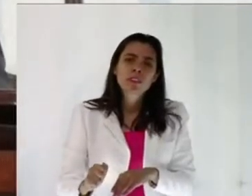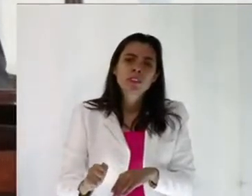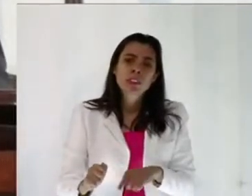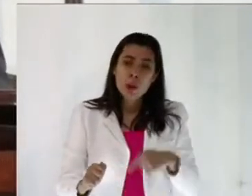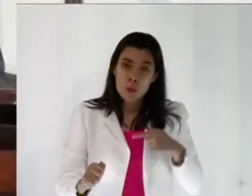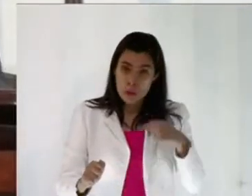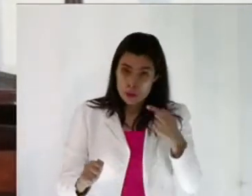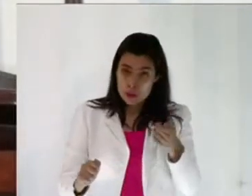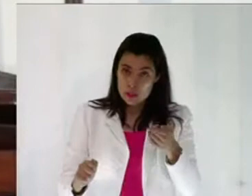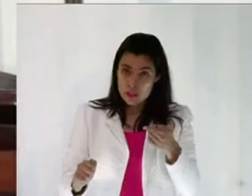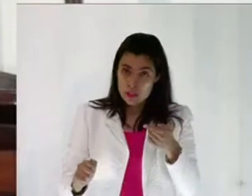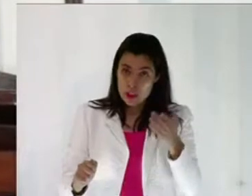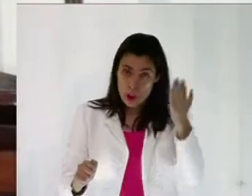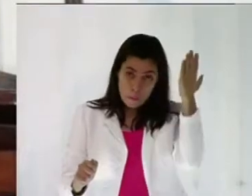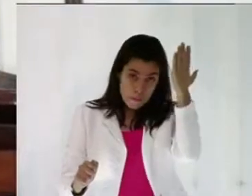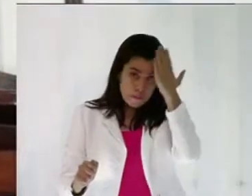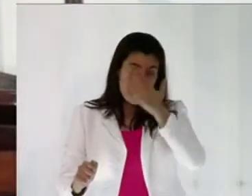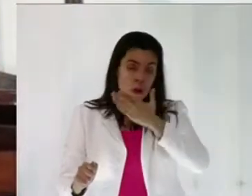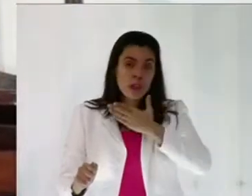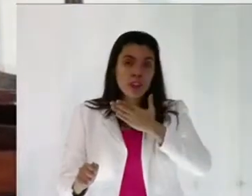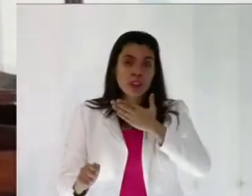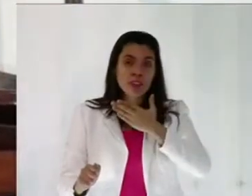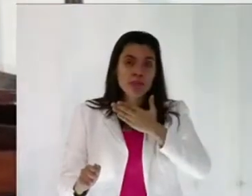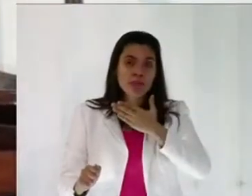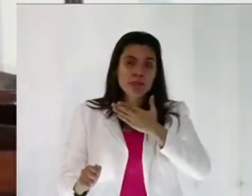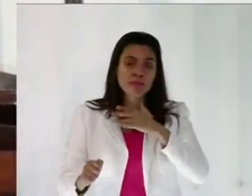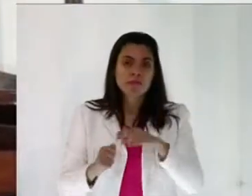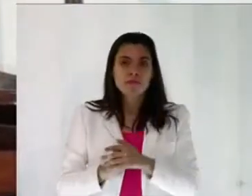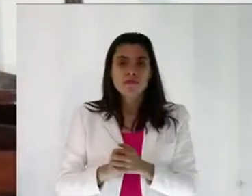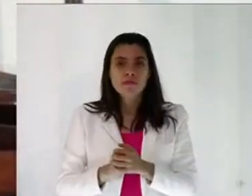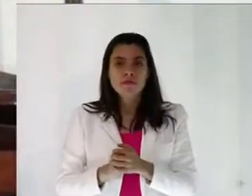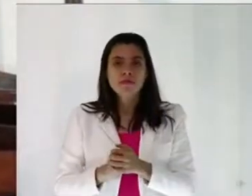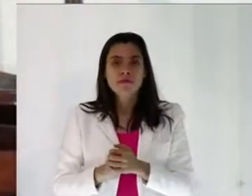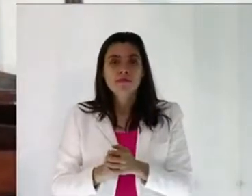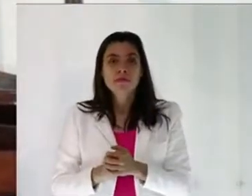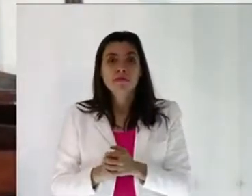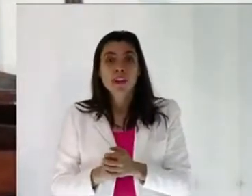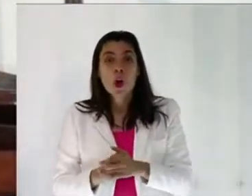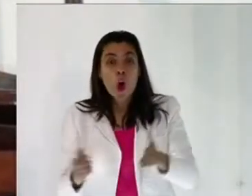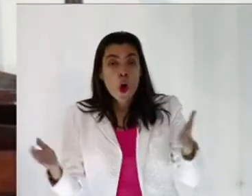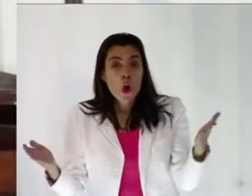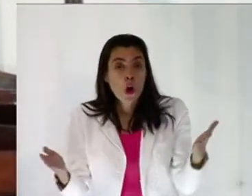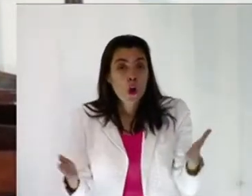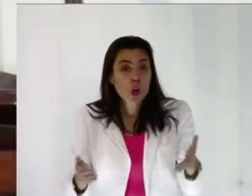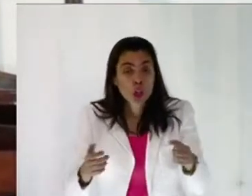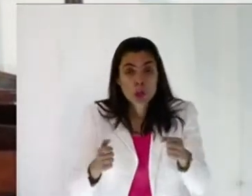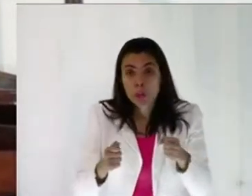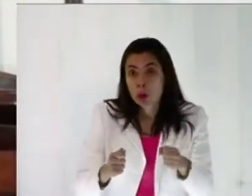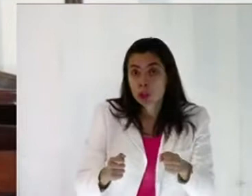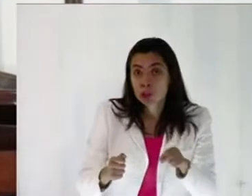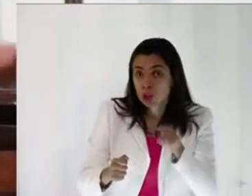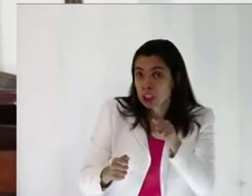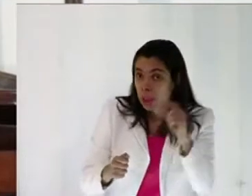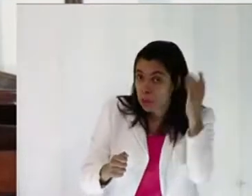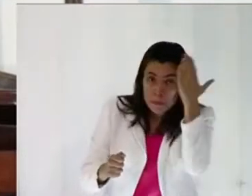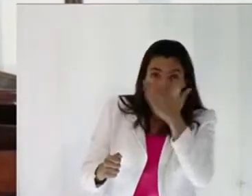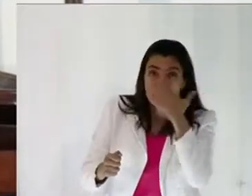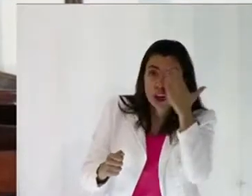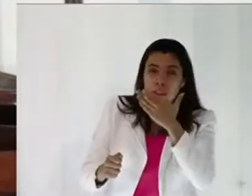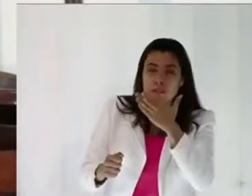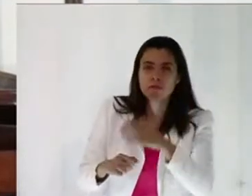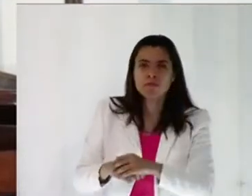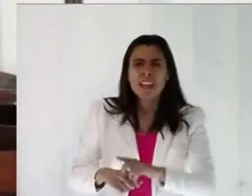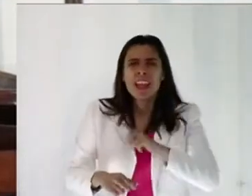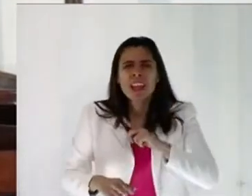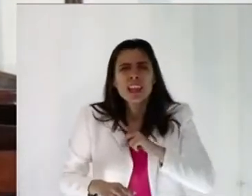você nessa noite esteja sendo provado pelo Senhor. Talvez Deus, ao longo da exposição dessa mensagem, esteja lhe perguntando: tem alguma coisa